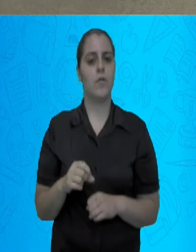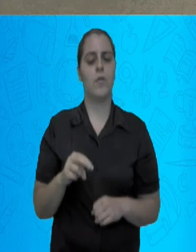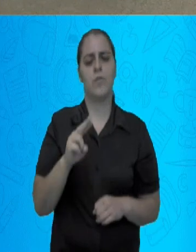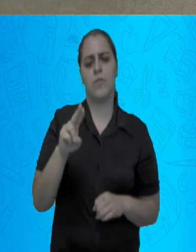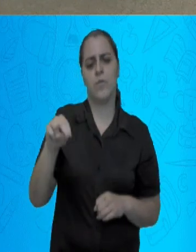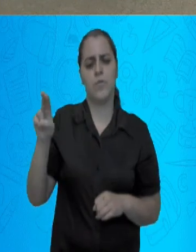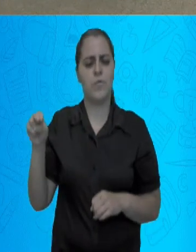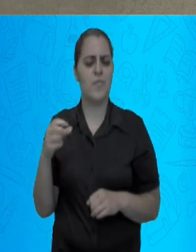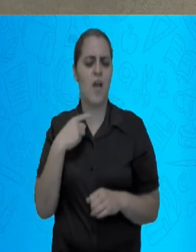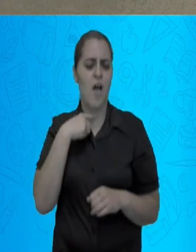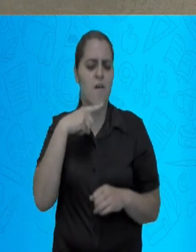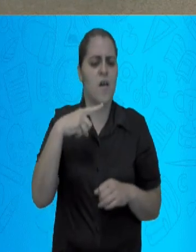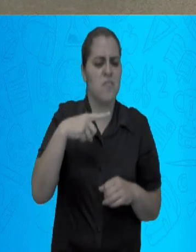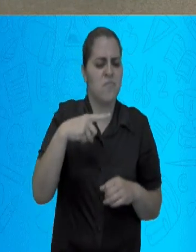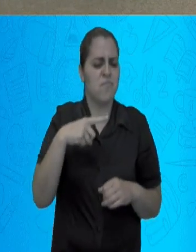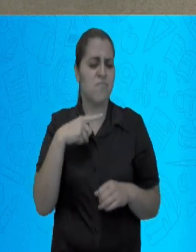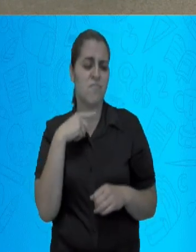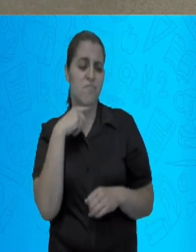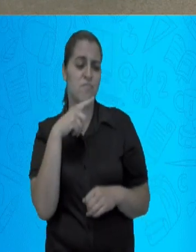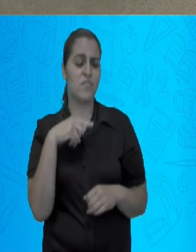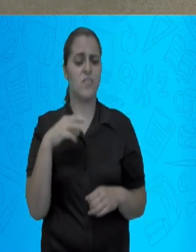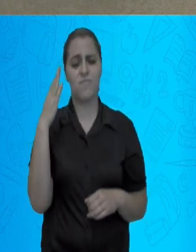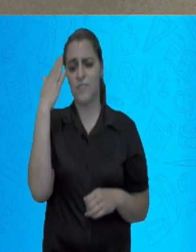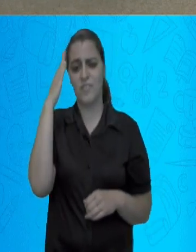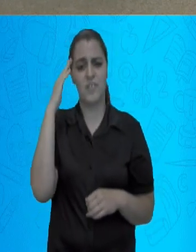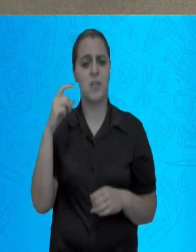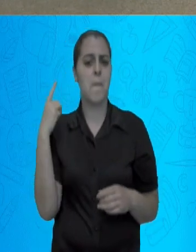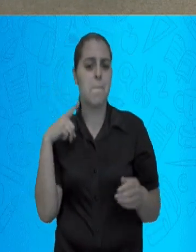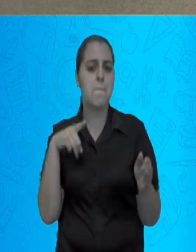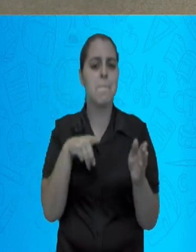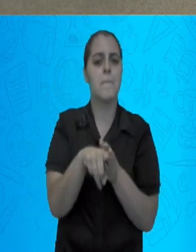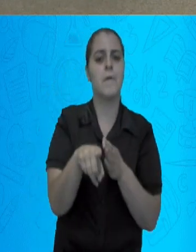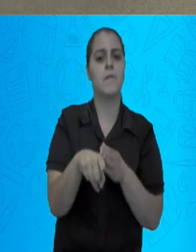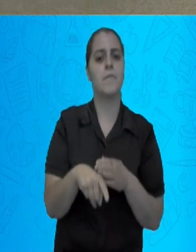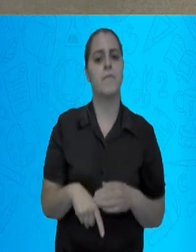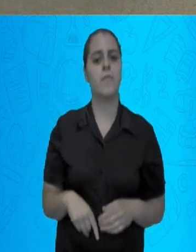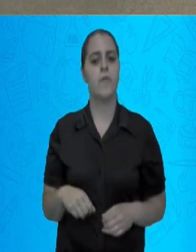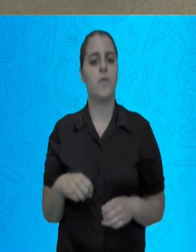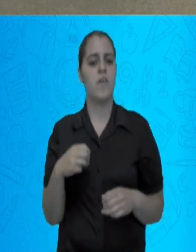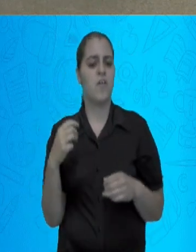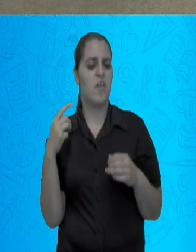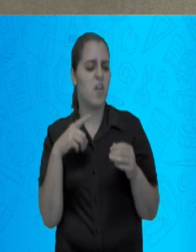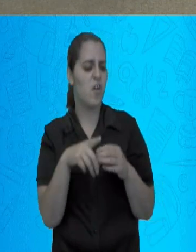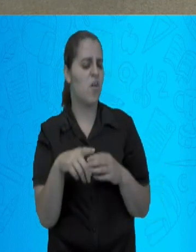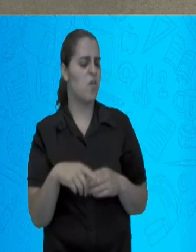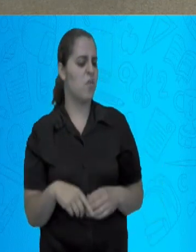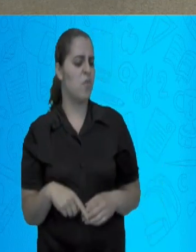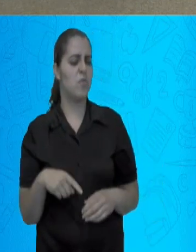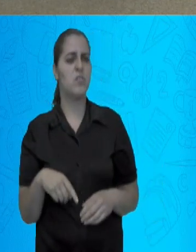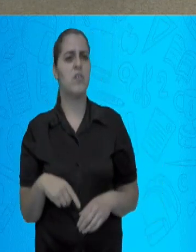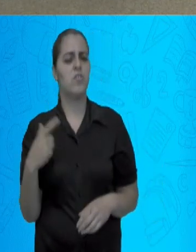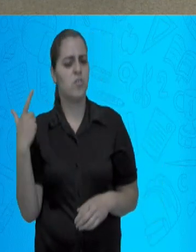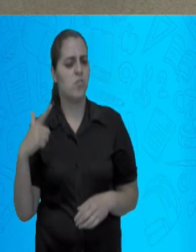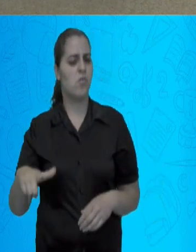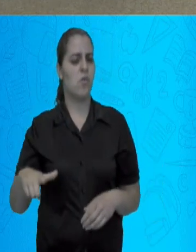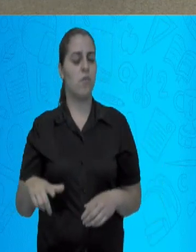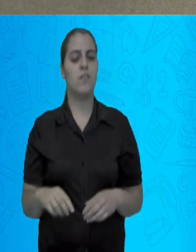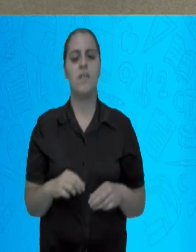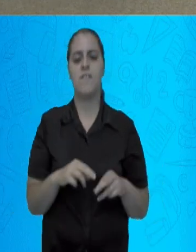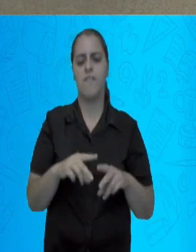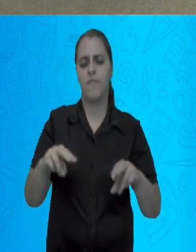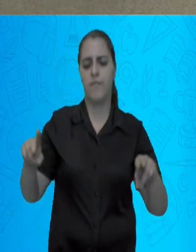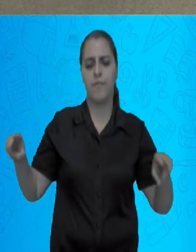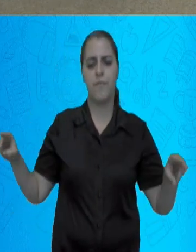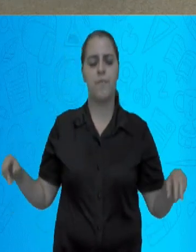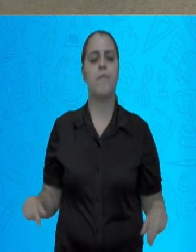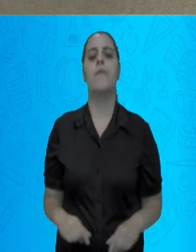Nunca fique em dúvida. Se não entendeu, pergunte, questione. Hoje nós temos vários canais de atendimento